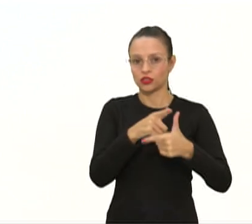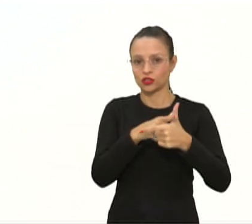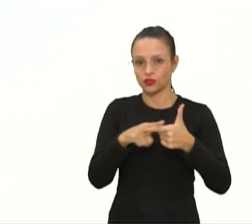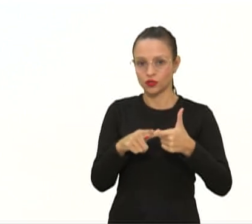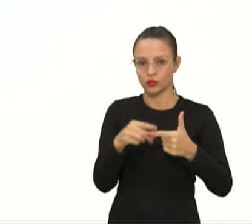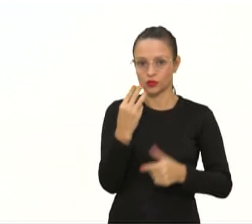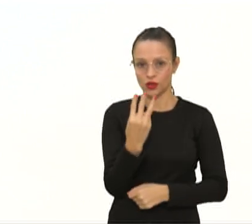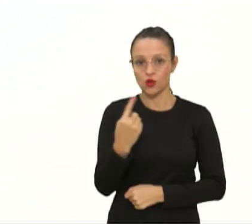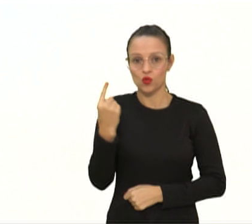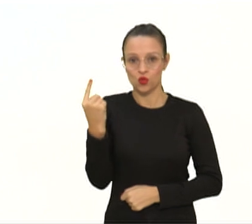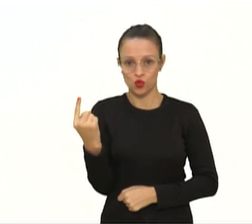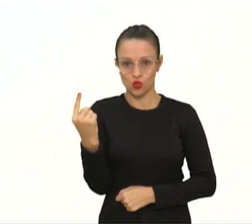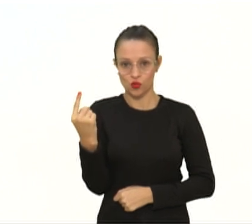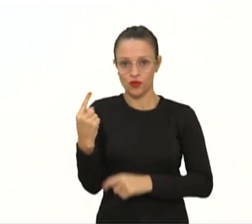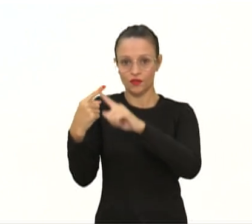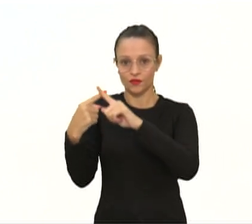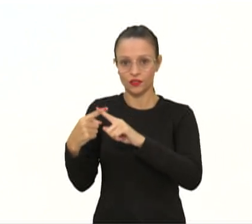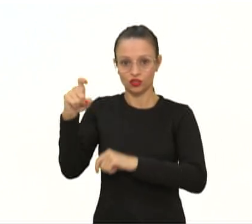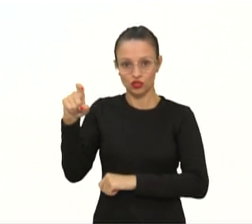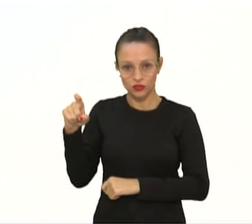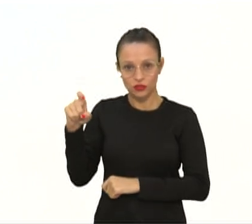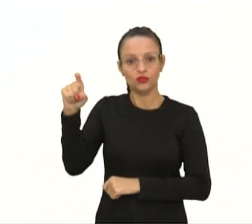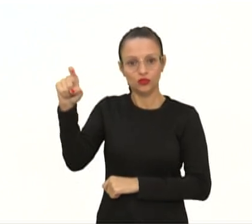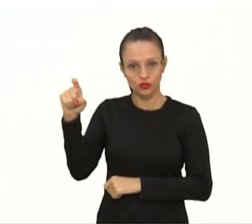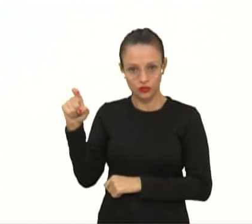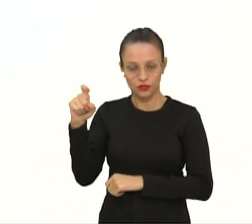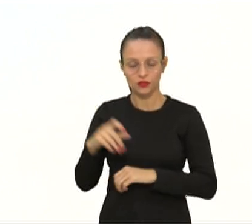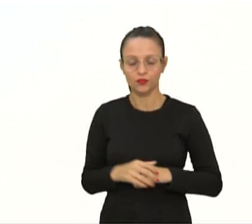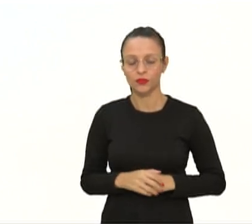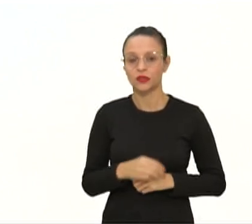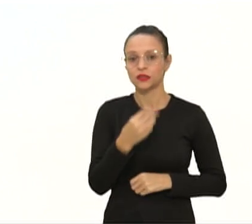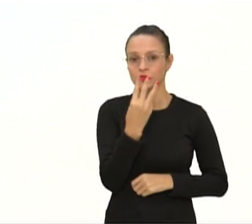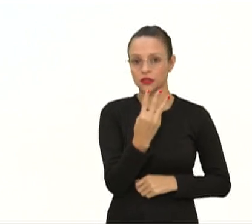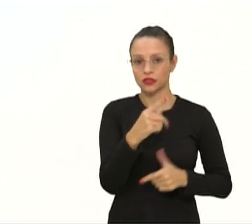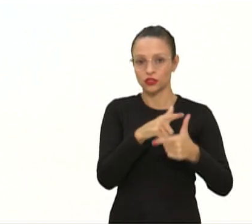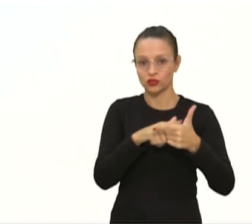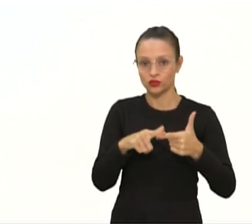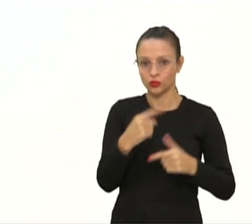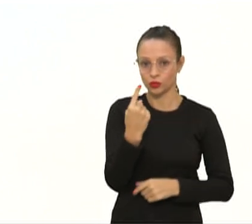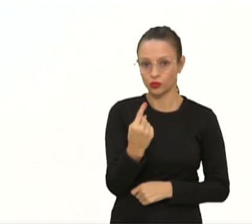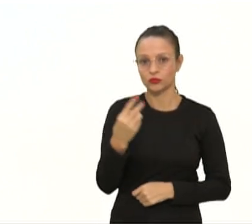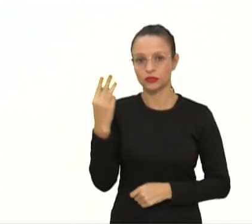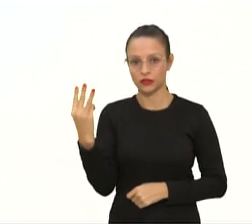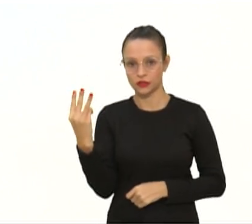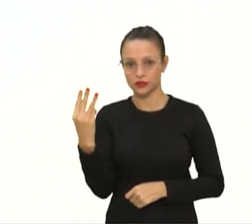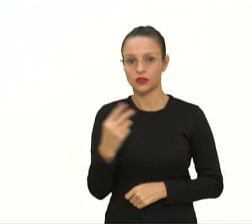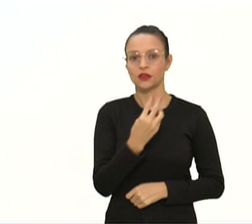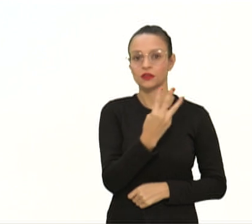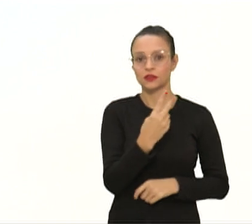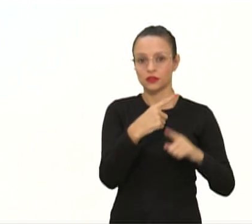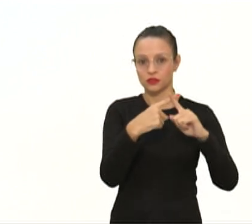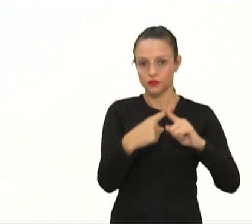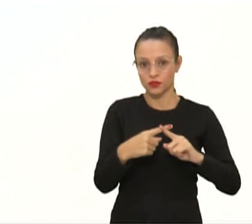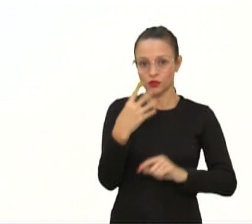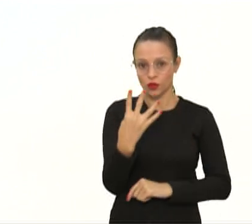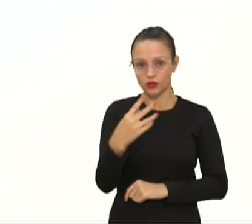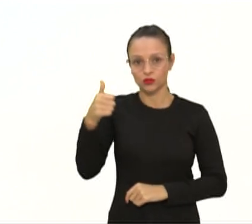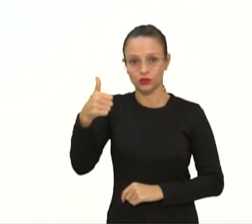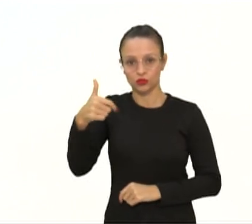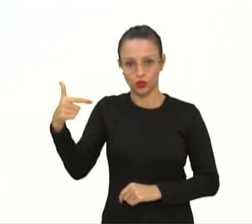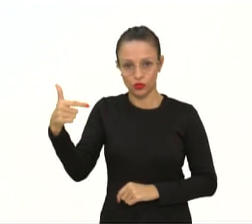3 dá 1, uma vez x, x. 3 dividido por 1 é 3, e 3 vezes 4 é